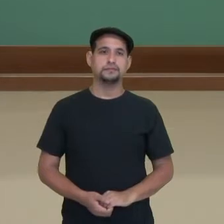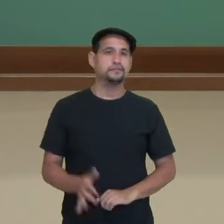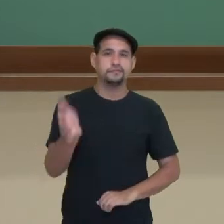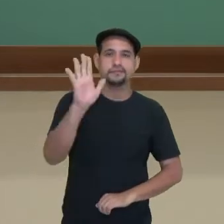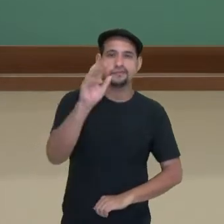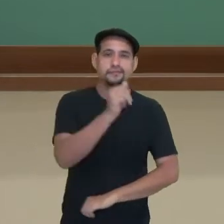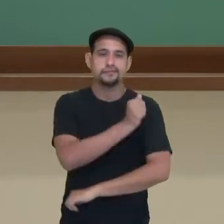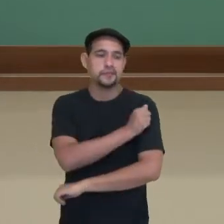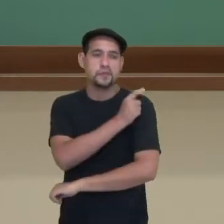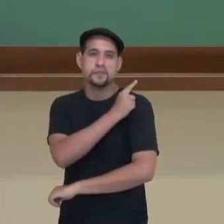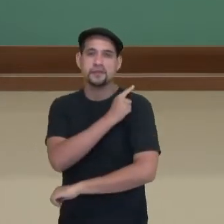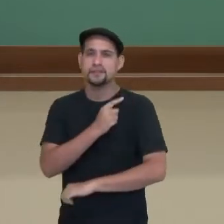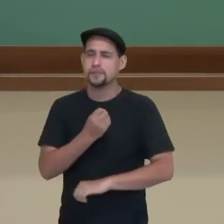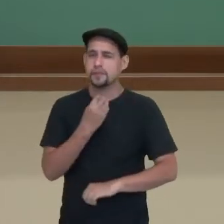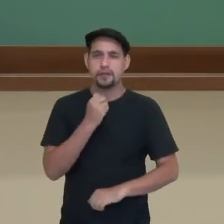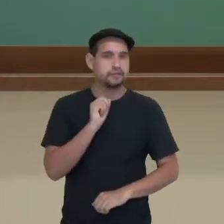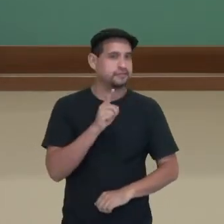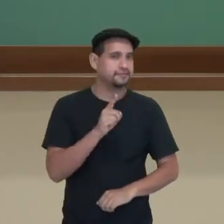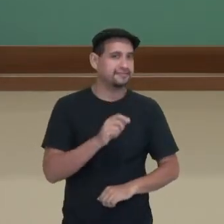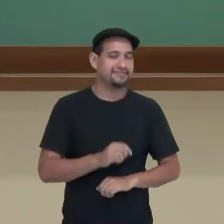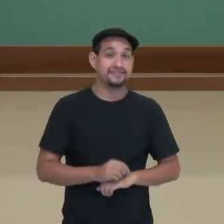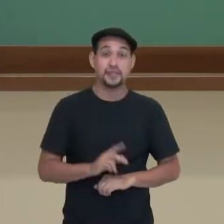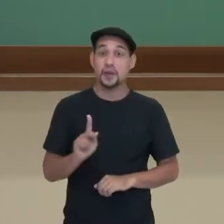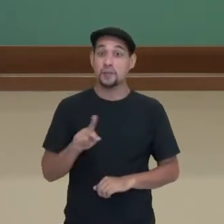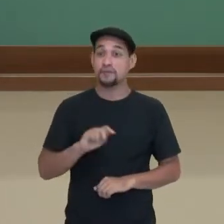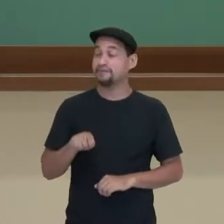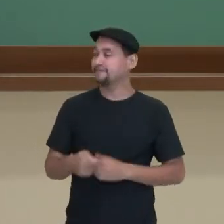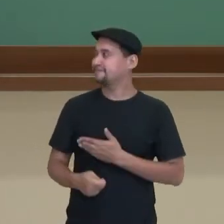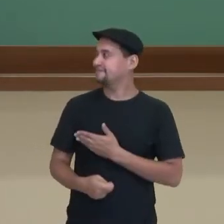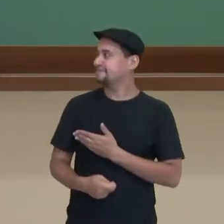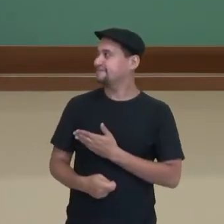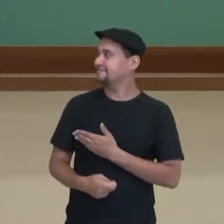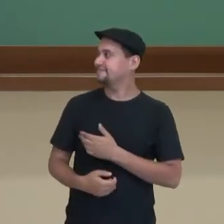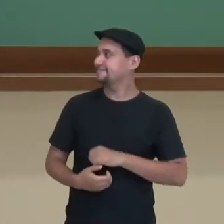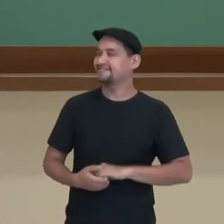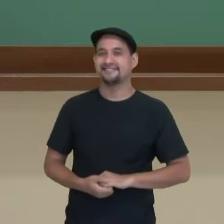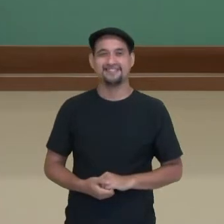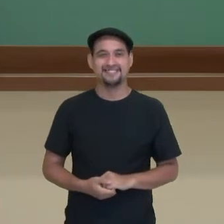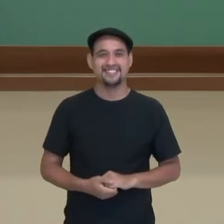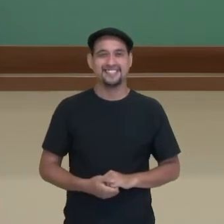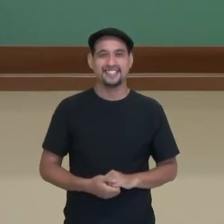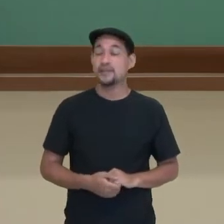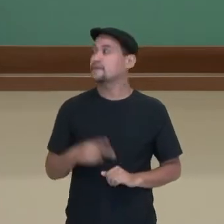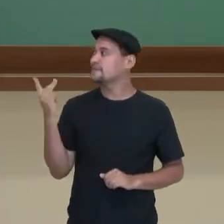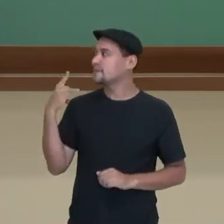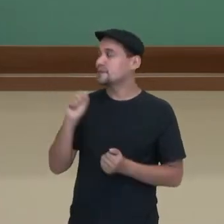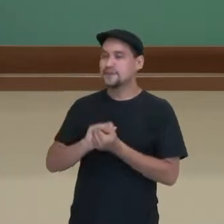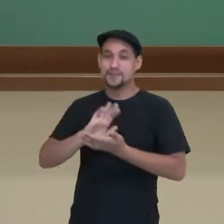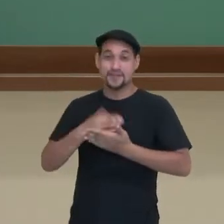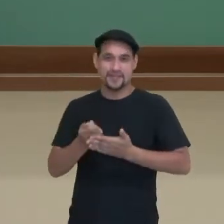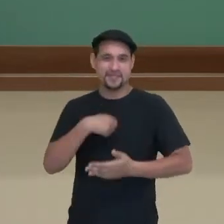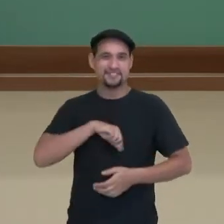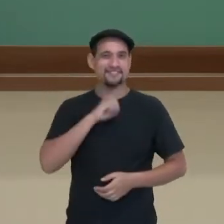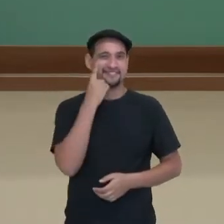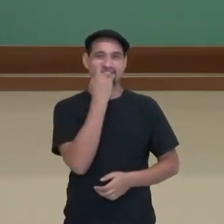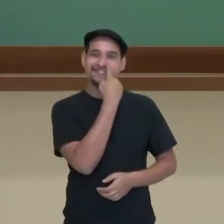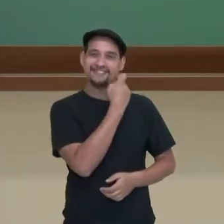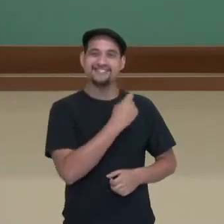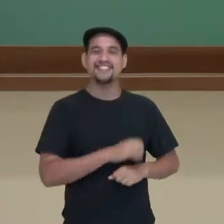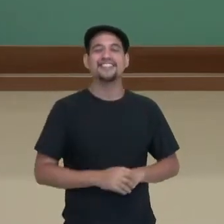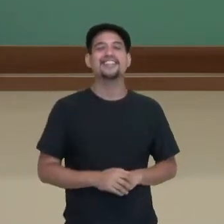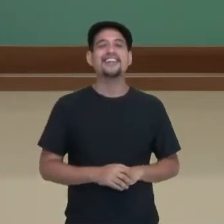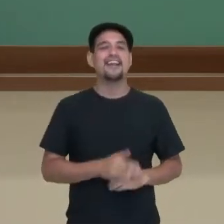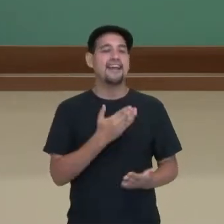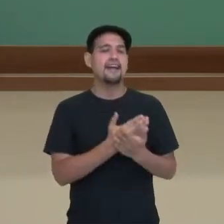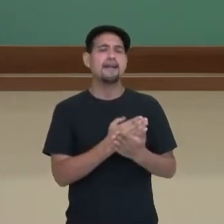Olá, estudantes da primeira série, tudo bem com vocês? Eu sou a professora Corine, nós estamos com o Kelvin.